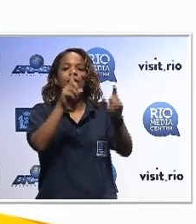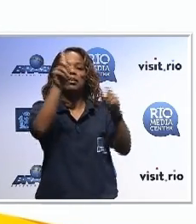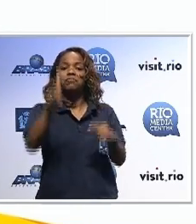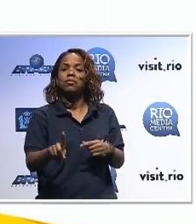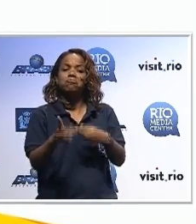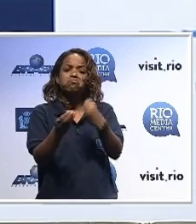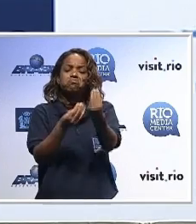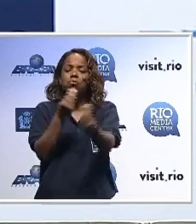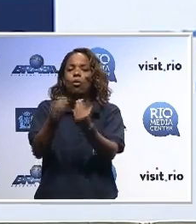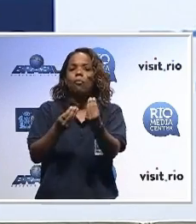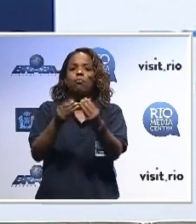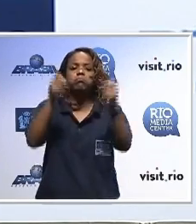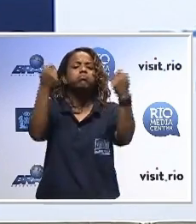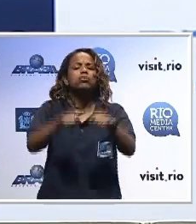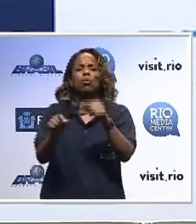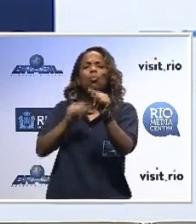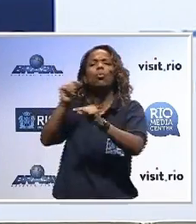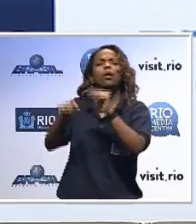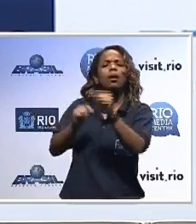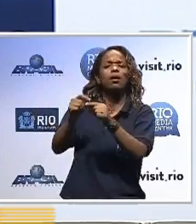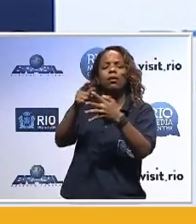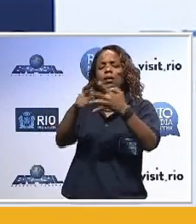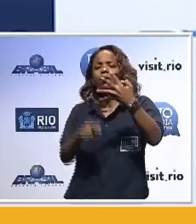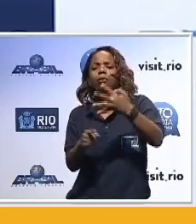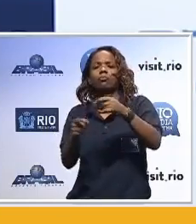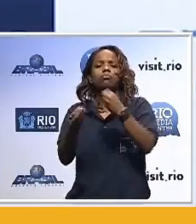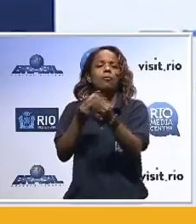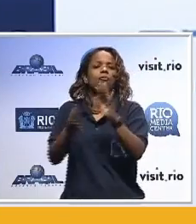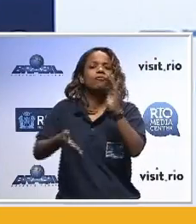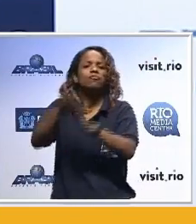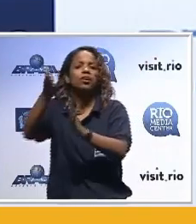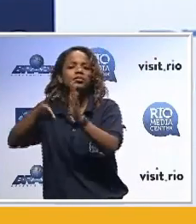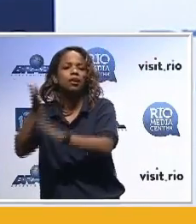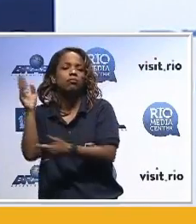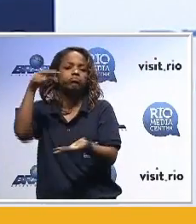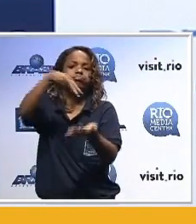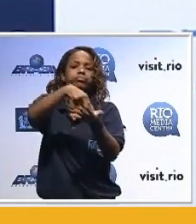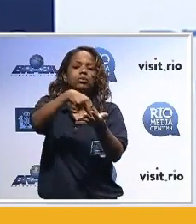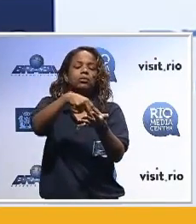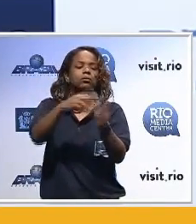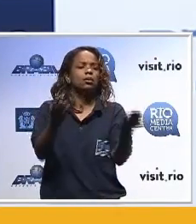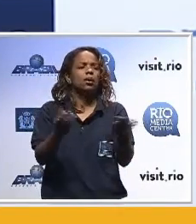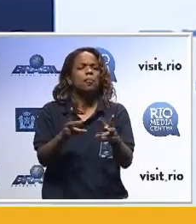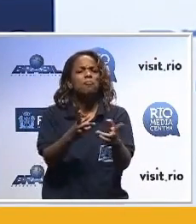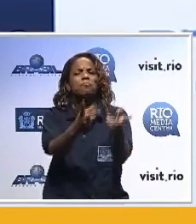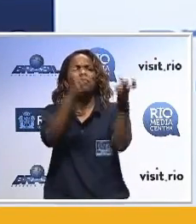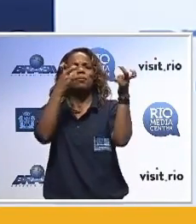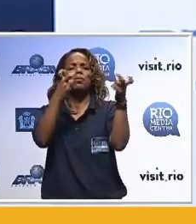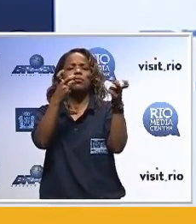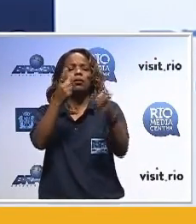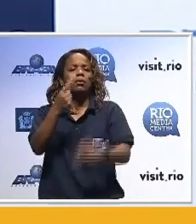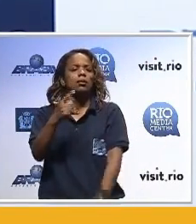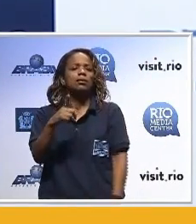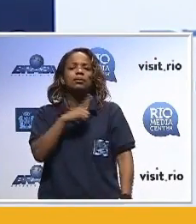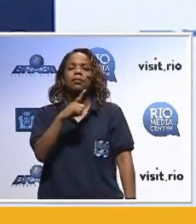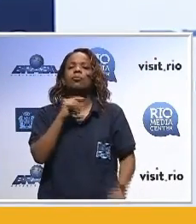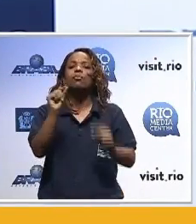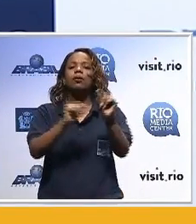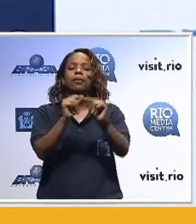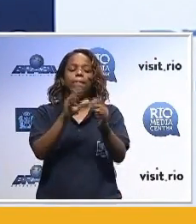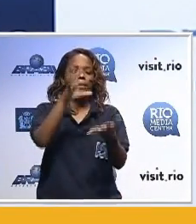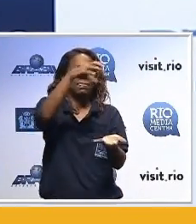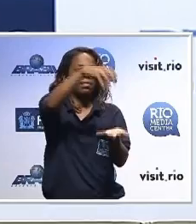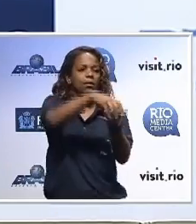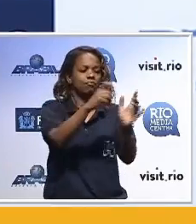era a necessidade dele em quando viajava. O que se percebeu com isso? Que a maior necessidade era um